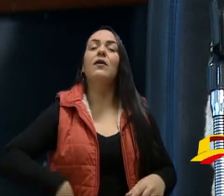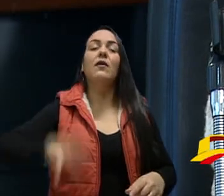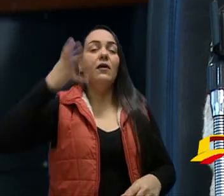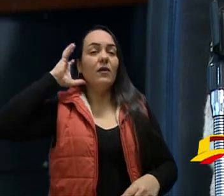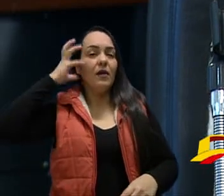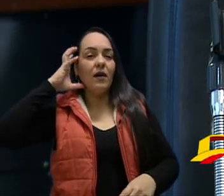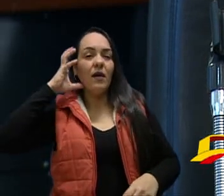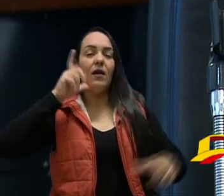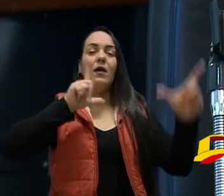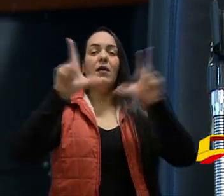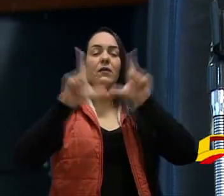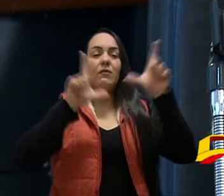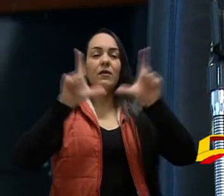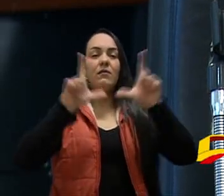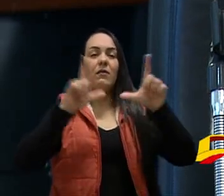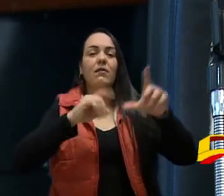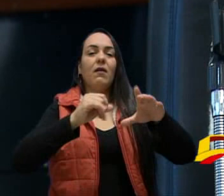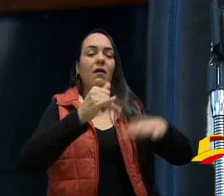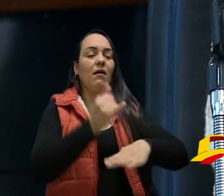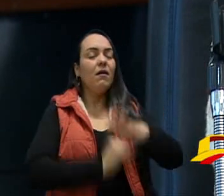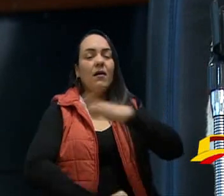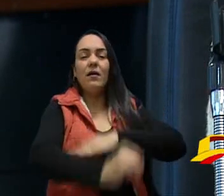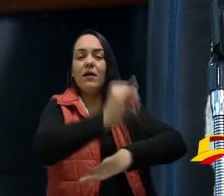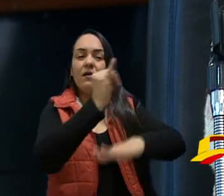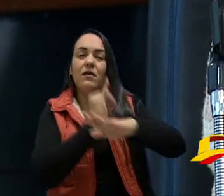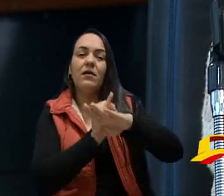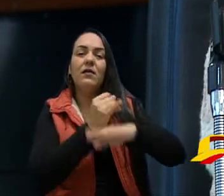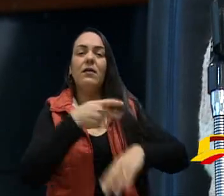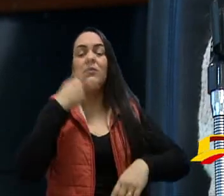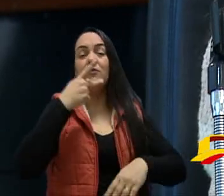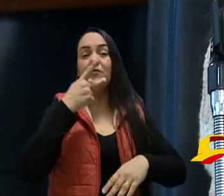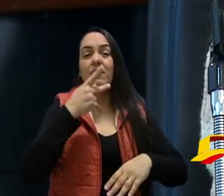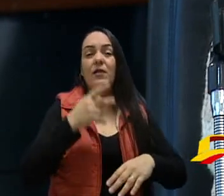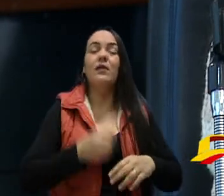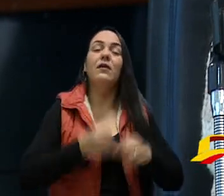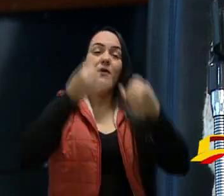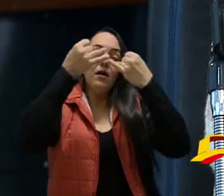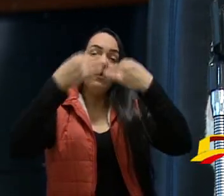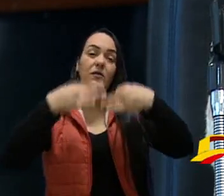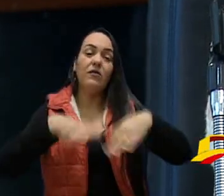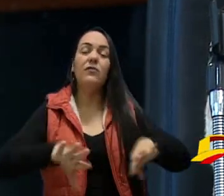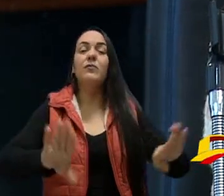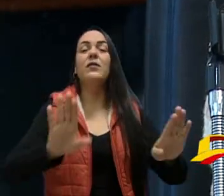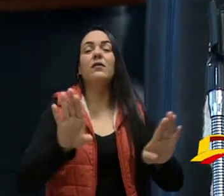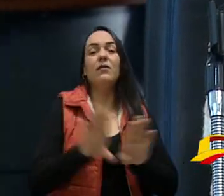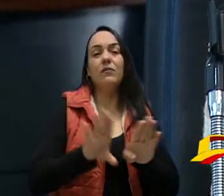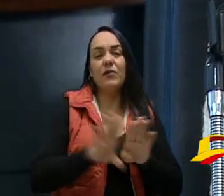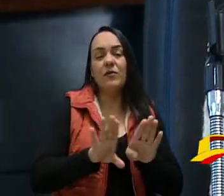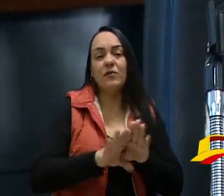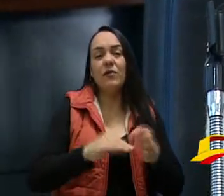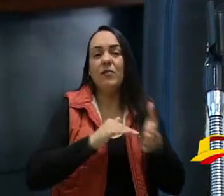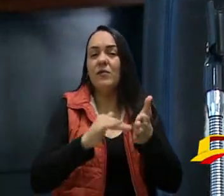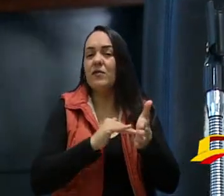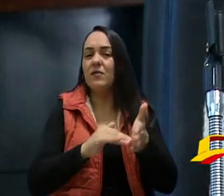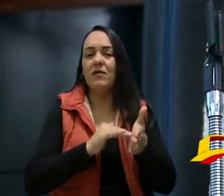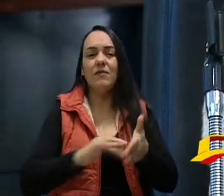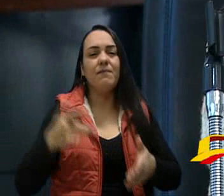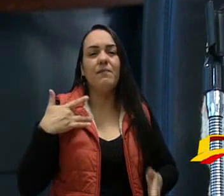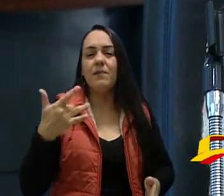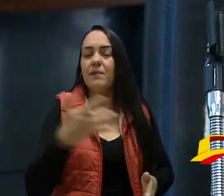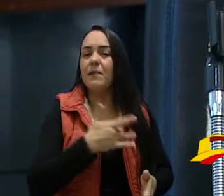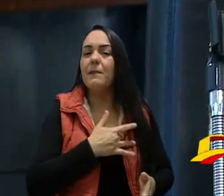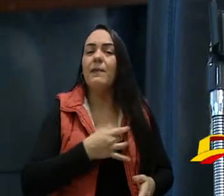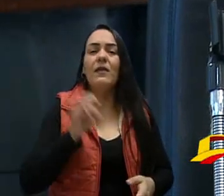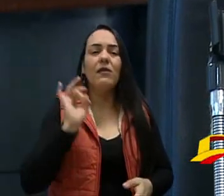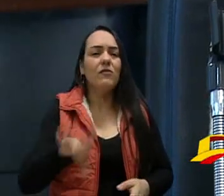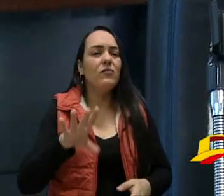rádio na televisão fazendo live toda a equipe pelo menos da vigilância acredito que da da secretaria também falando isso de